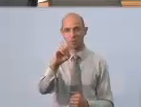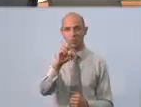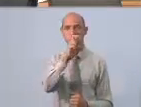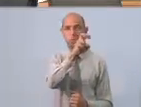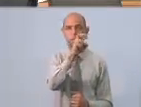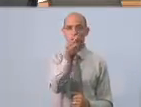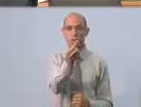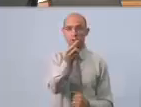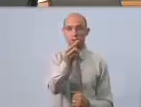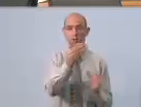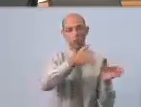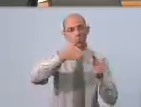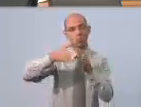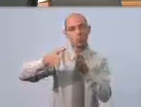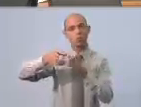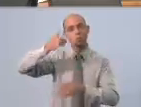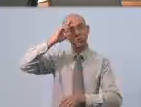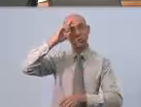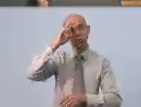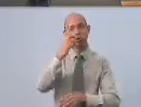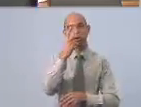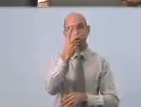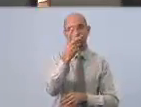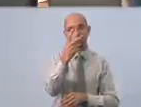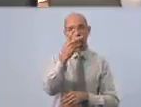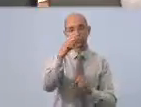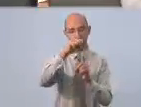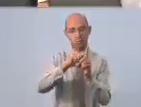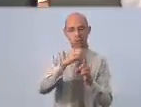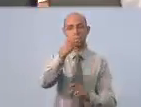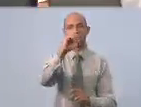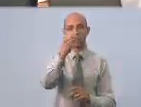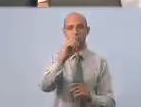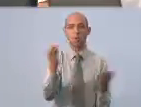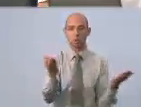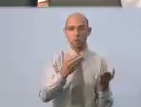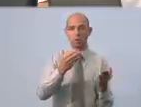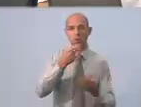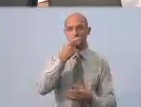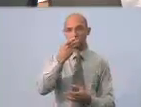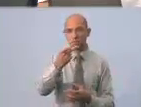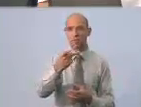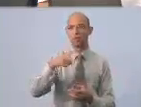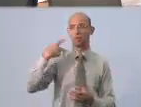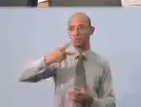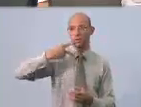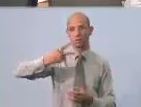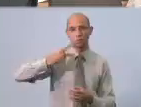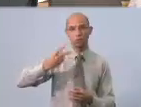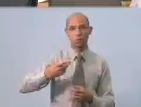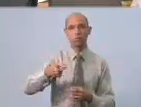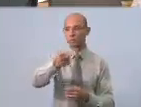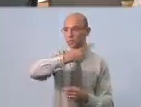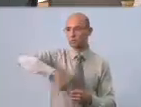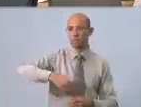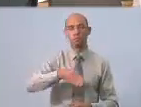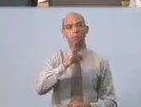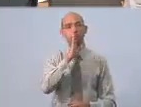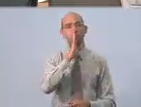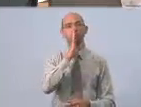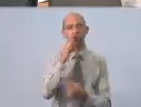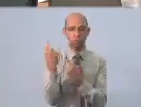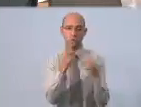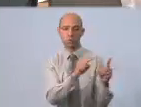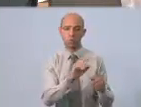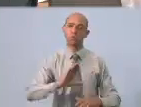56ª sessão ordinária de 2 de outubro. Está aberta a palavra. Vereadores favoráveis, permaneçam como estão, os